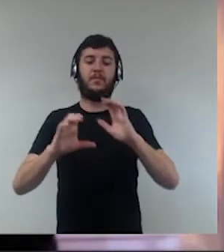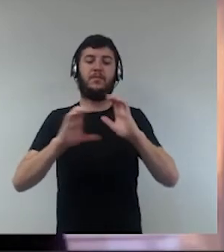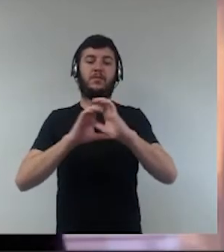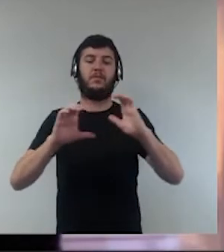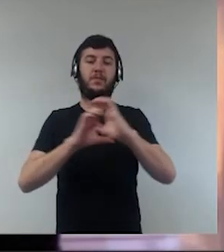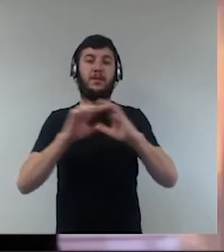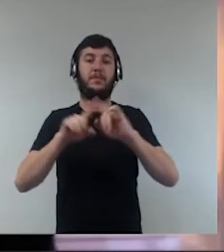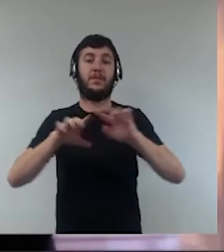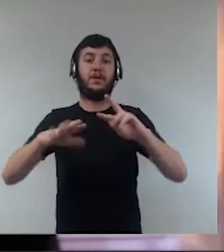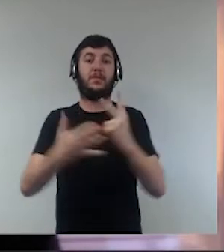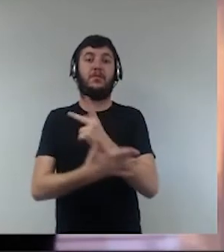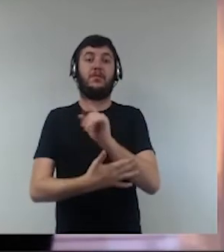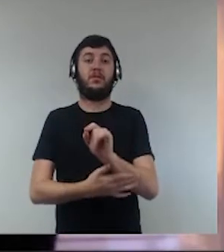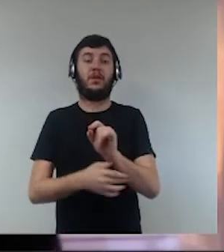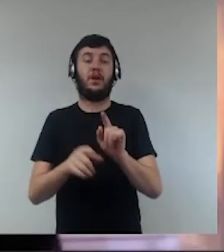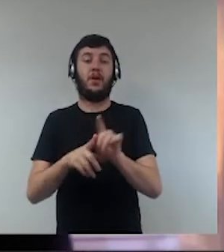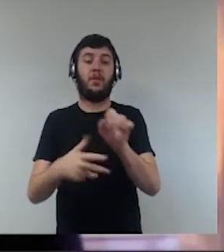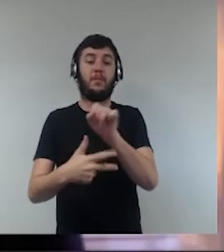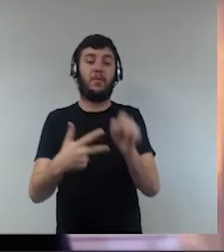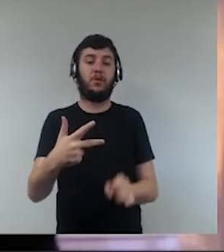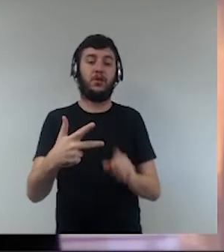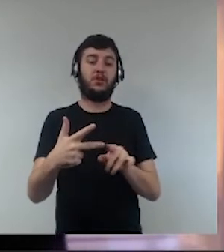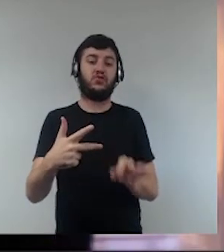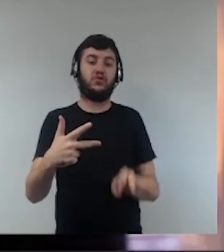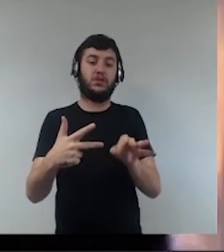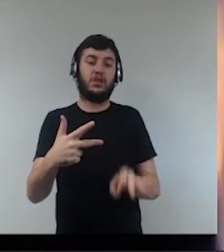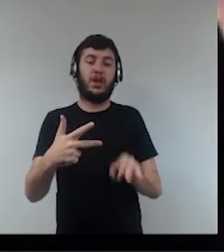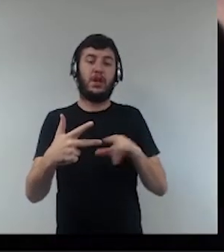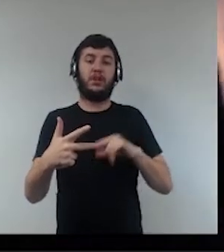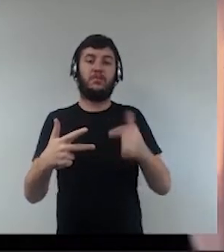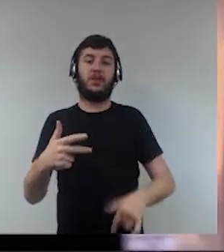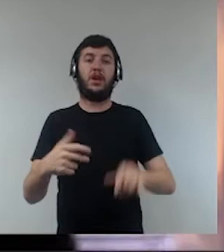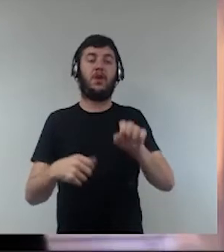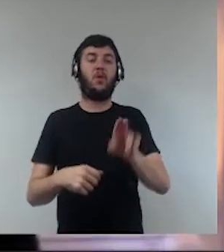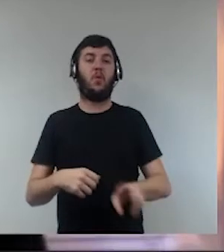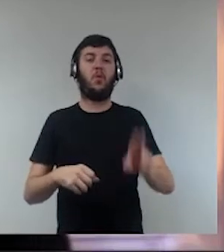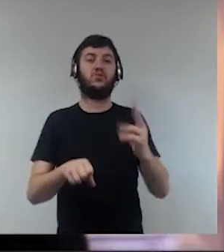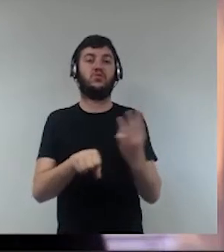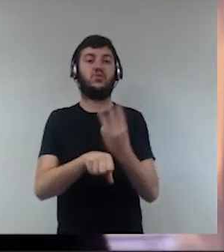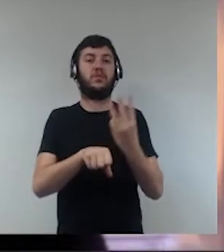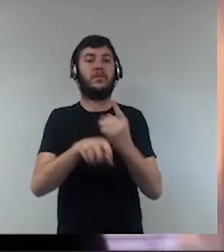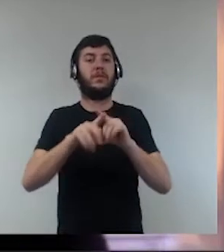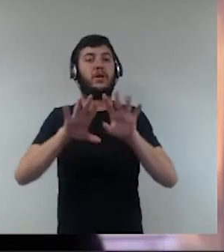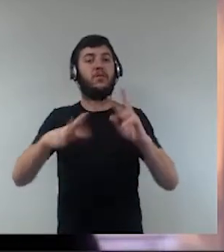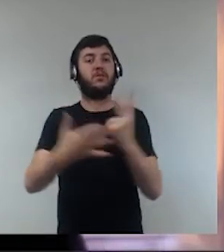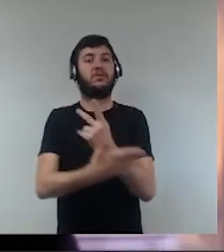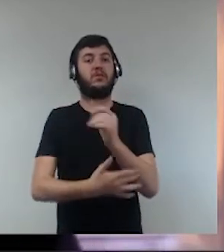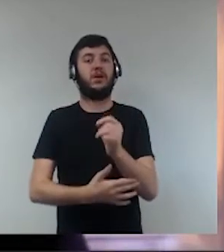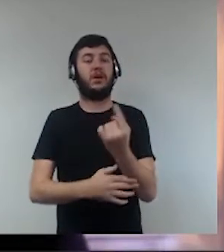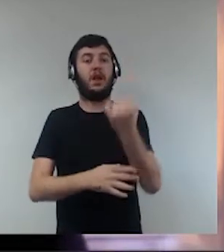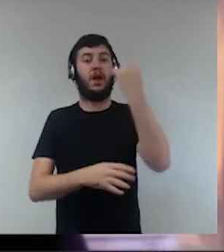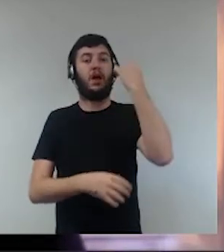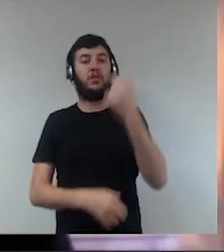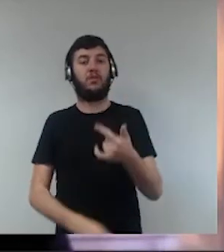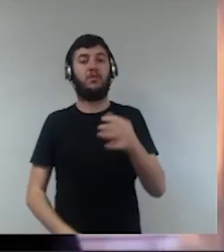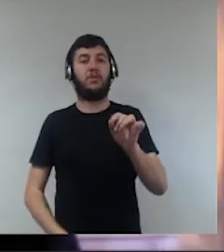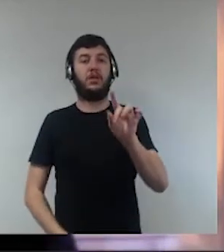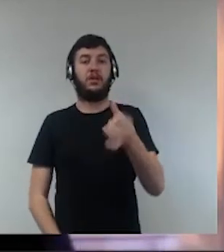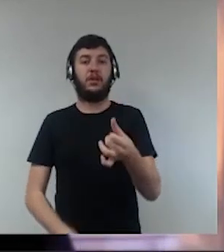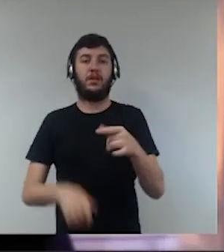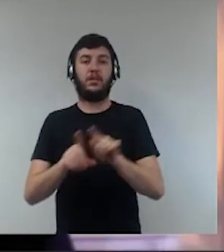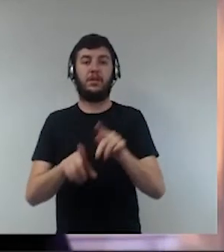judiciário não tem nenhum uso ou não faz nenhum uso do WhatsApp. Em 2016, por meio de um PCA, de um procedimento de